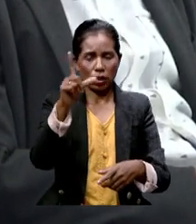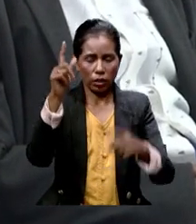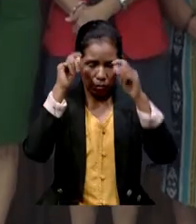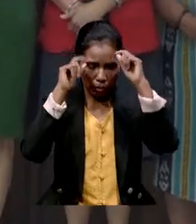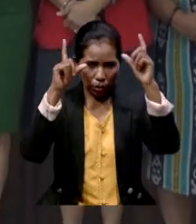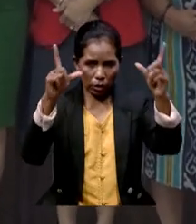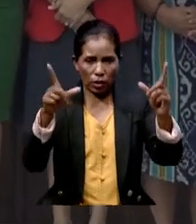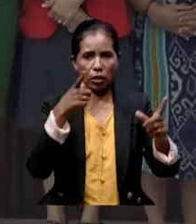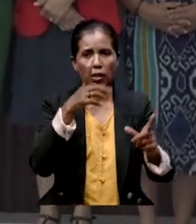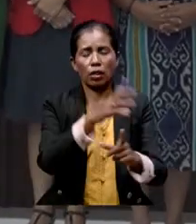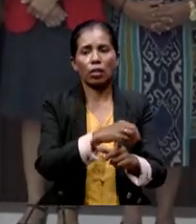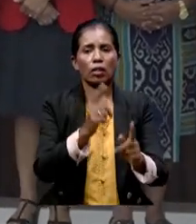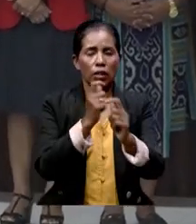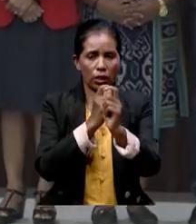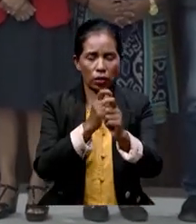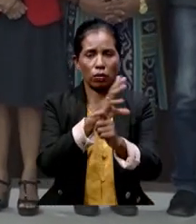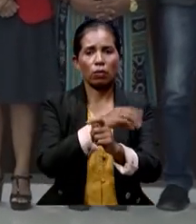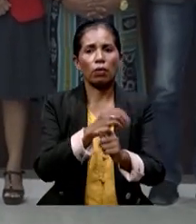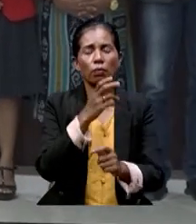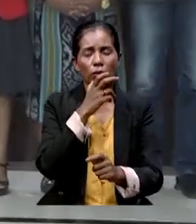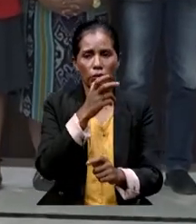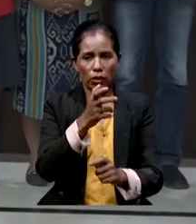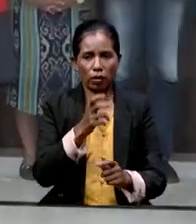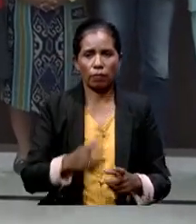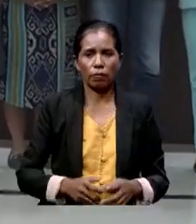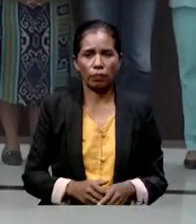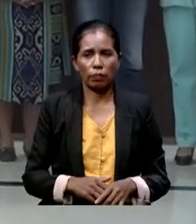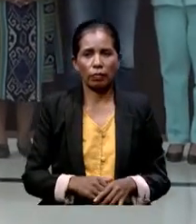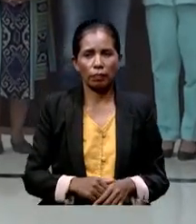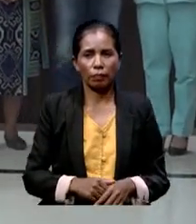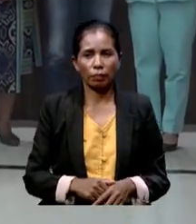Timor-Leste e alian oficial magteto no português. Santina de Jesus, Marito da Costa, GMN.